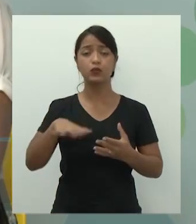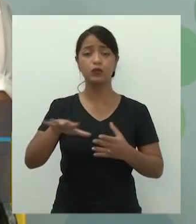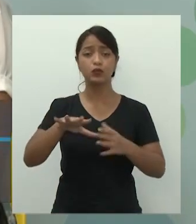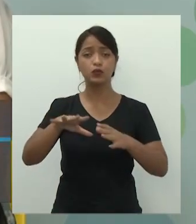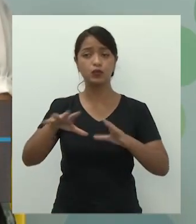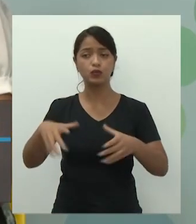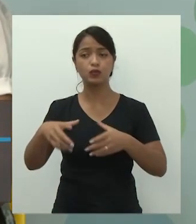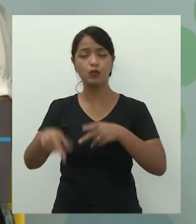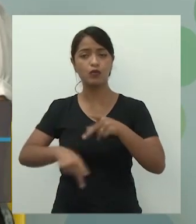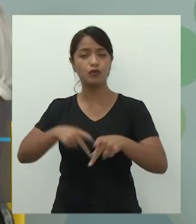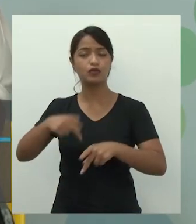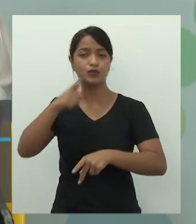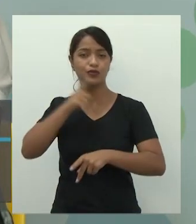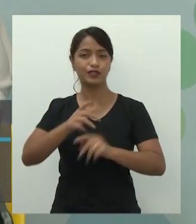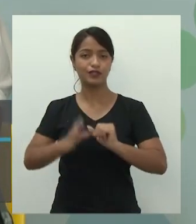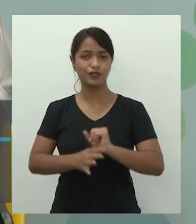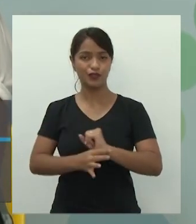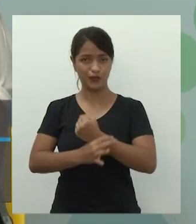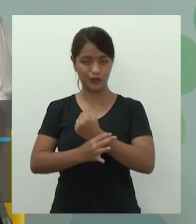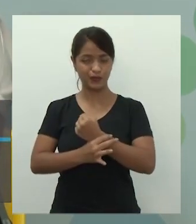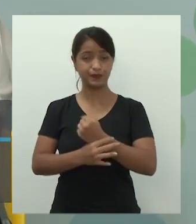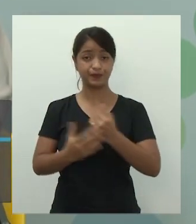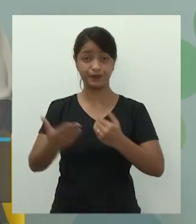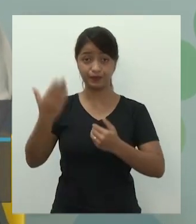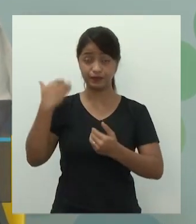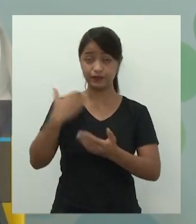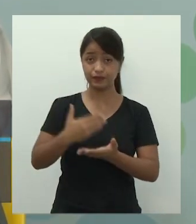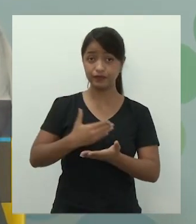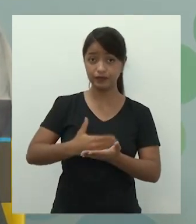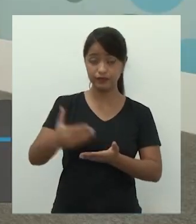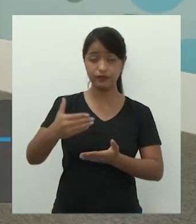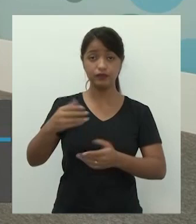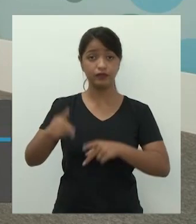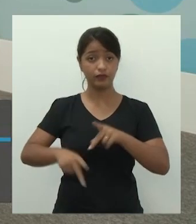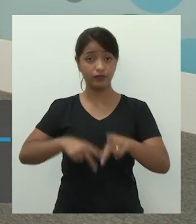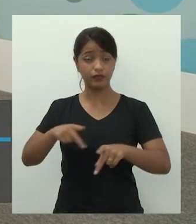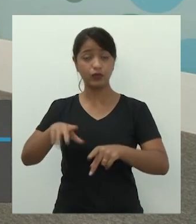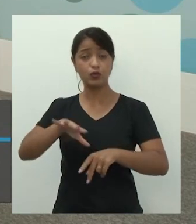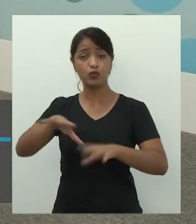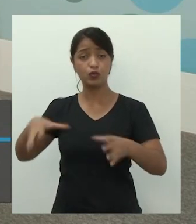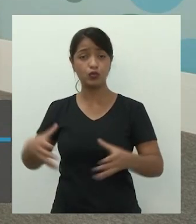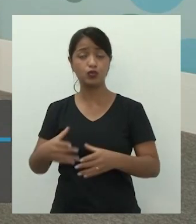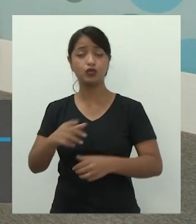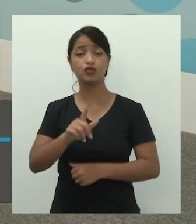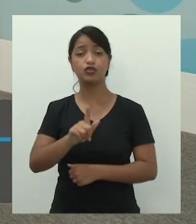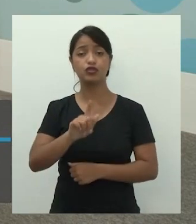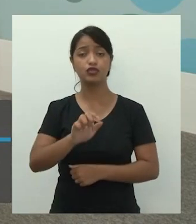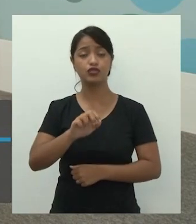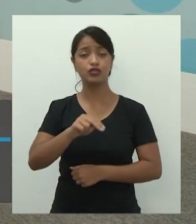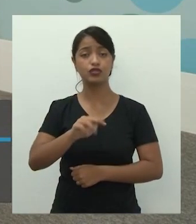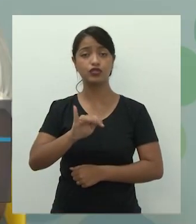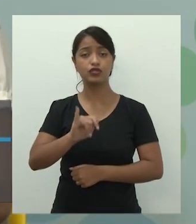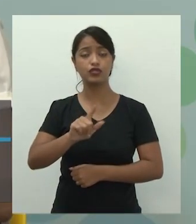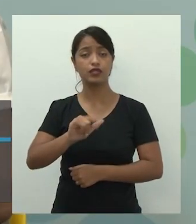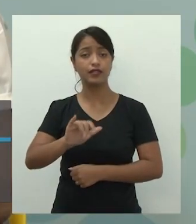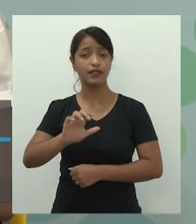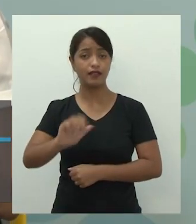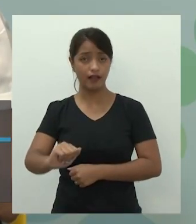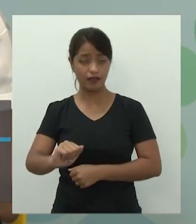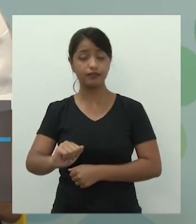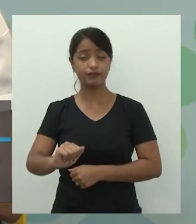Que, nesse princípio aí da humanidade, nós temos comunidades gentílicas. Exatamente. É isso, e essas comunidades gentílicas,